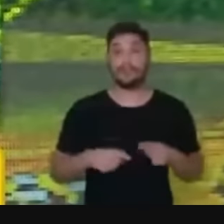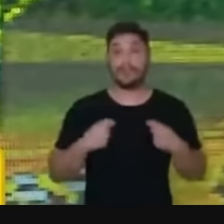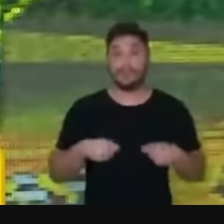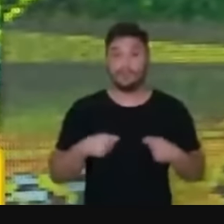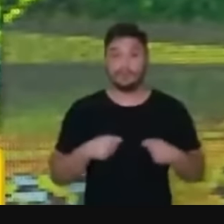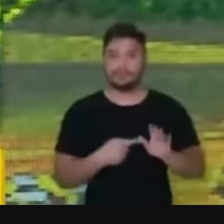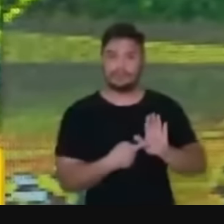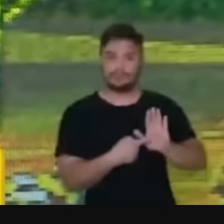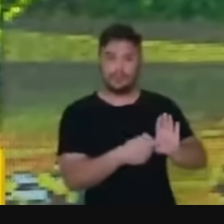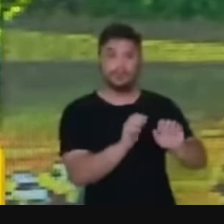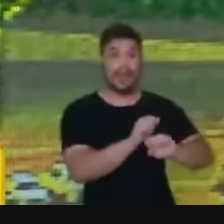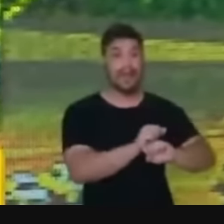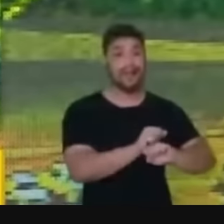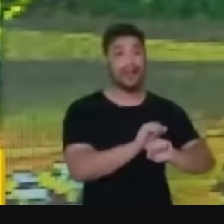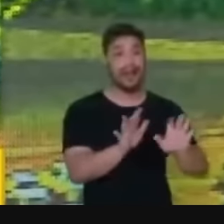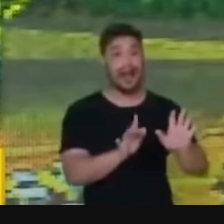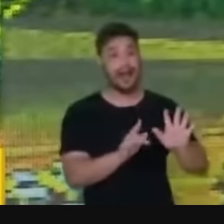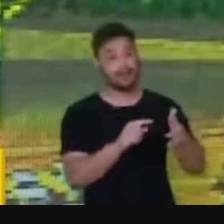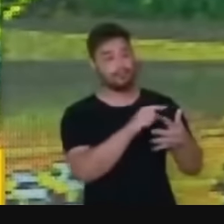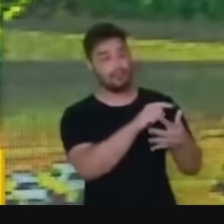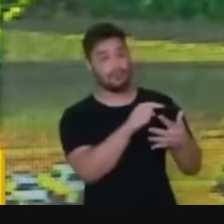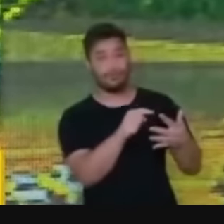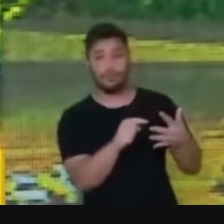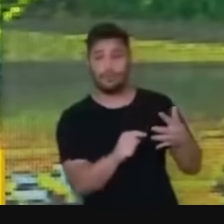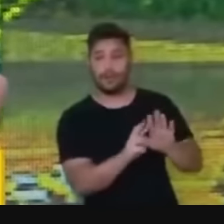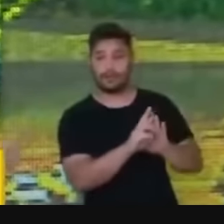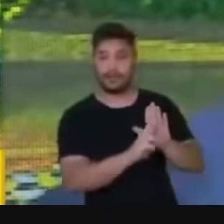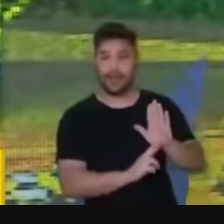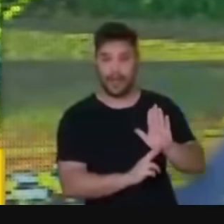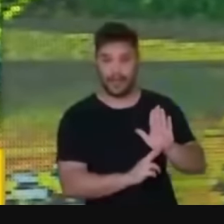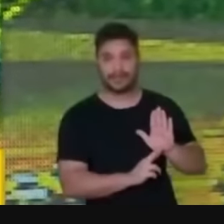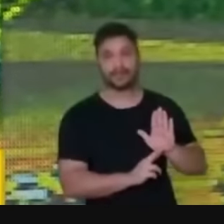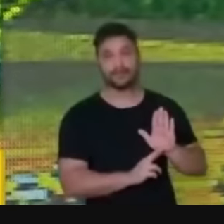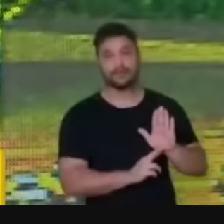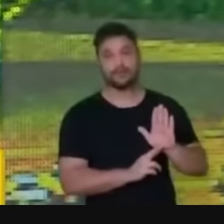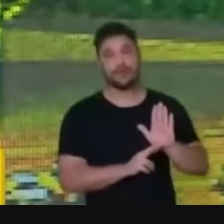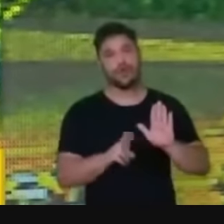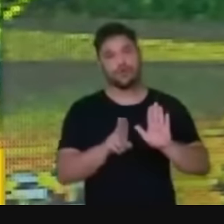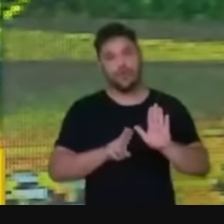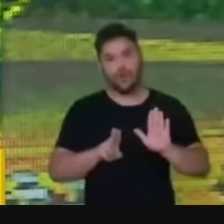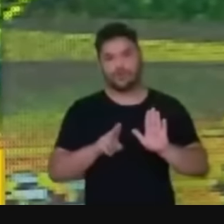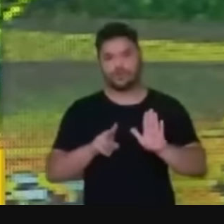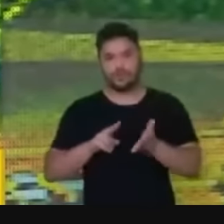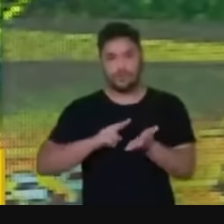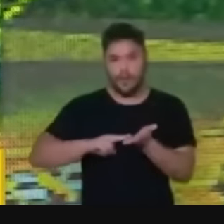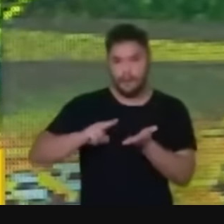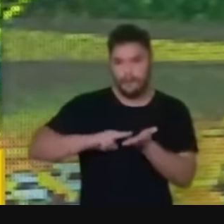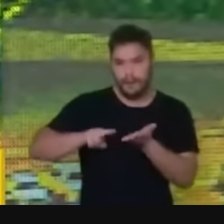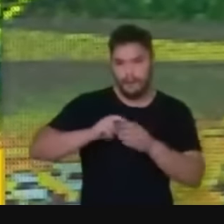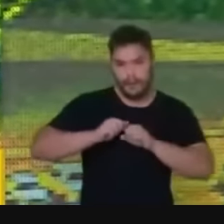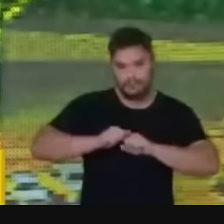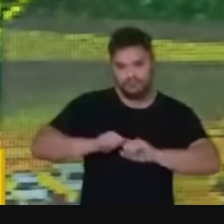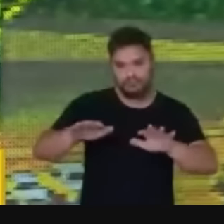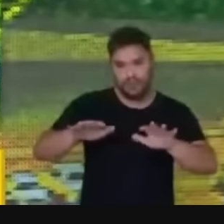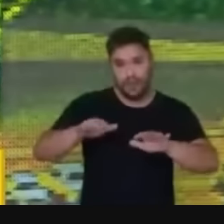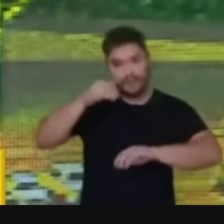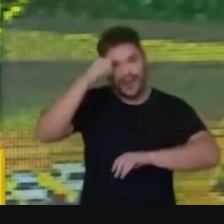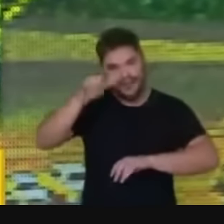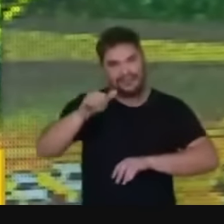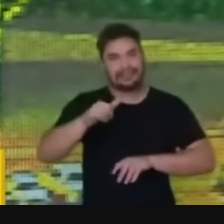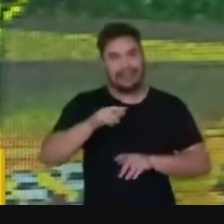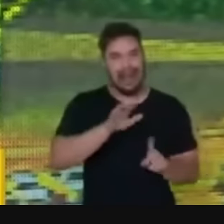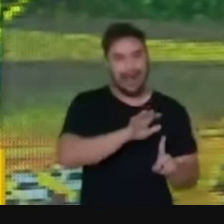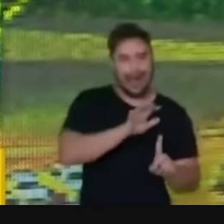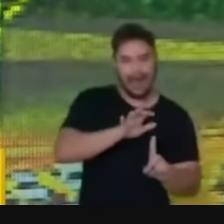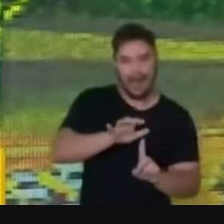transparência dos critérios utilizados nesse direcionamento de mensagens para evitar manipulações e